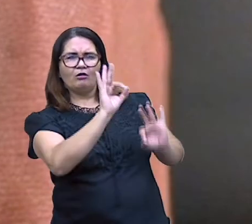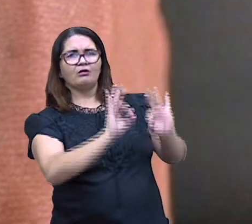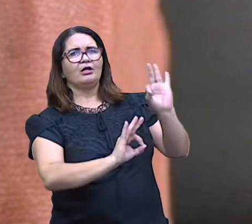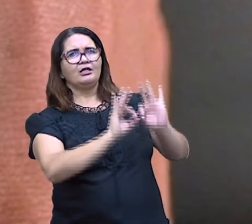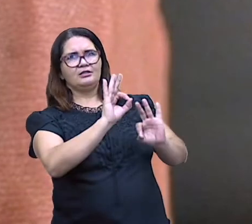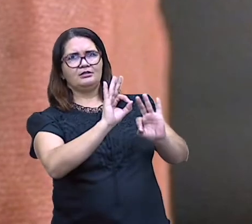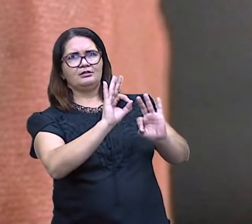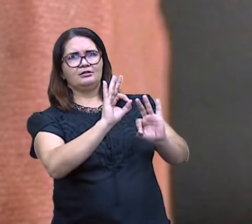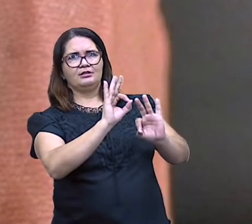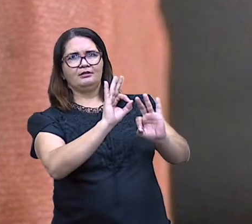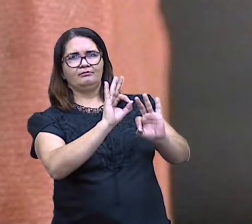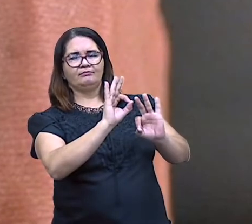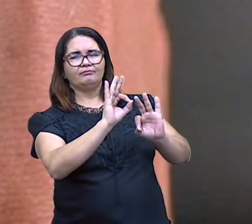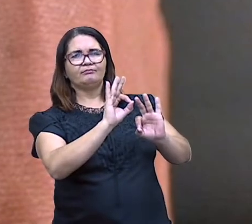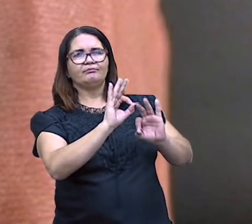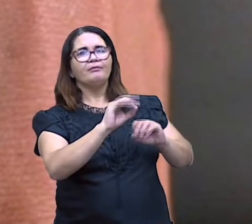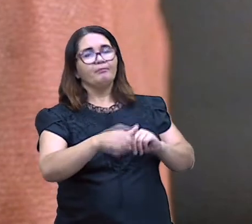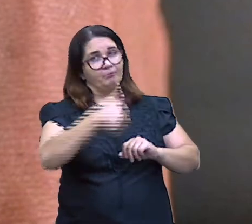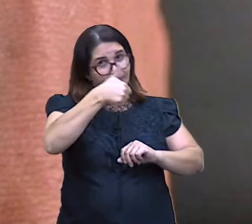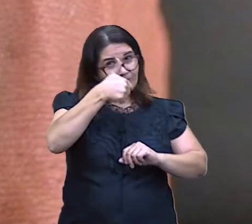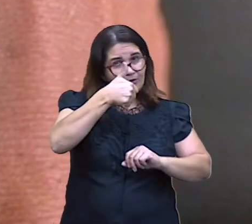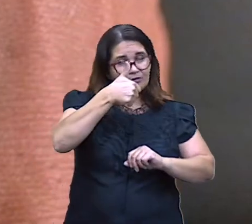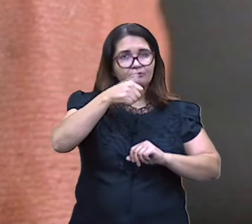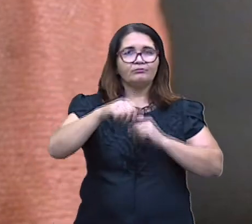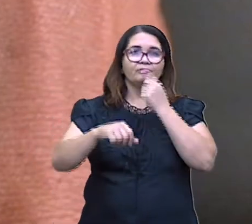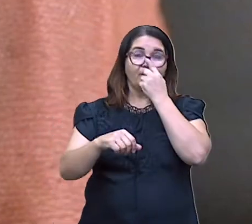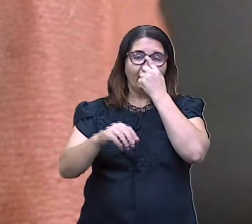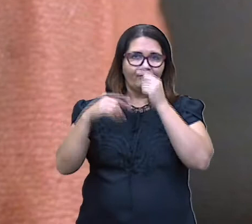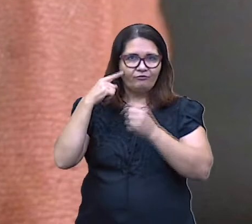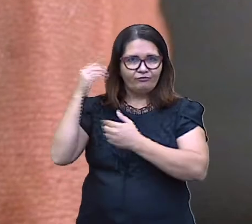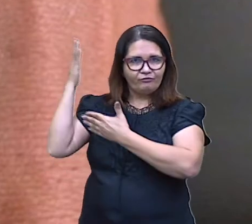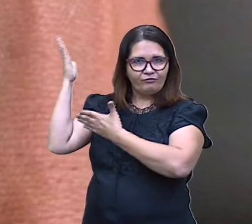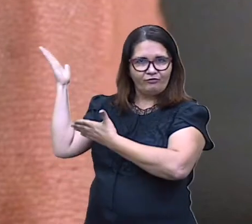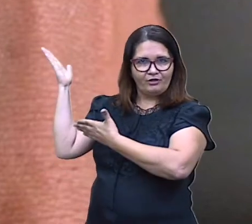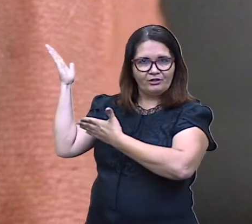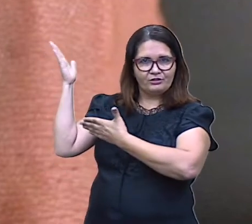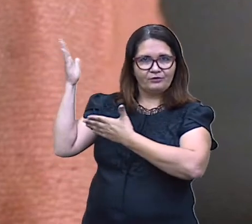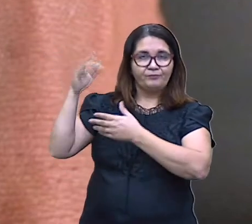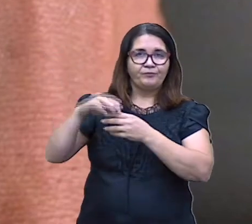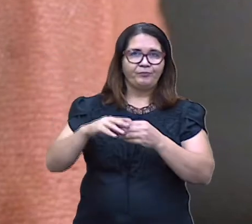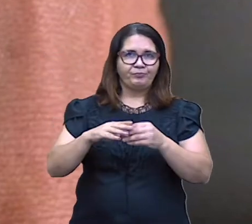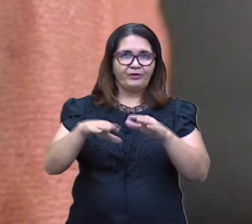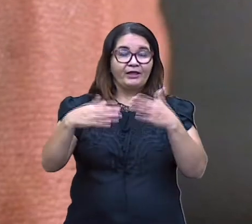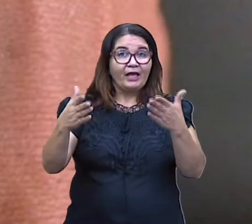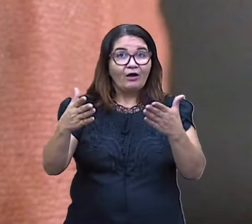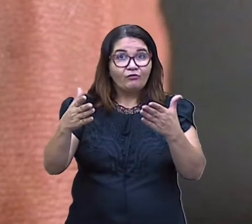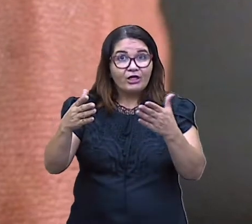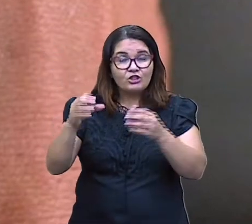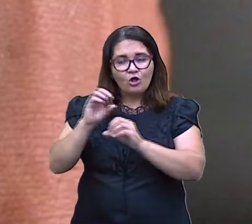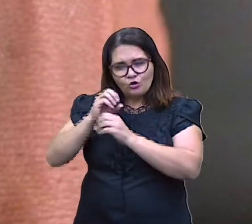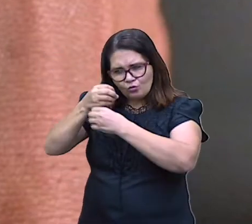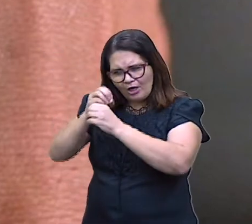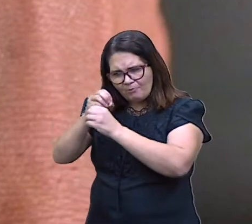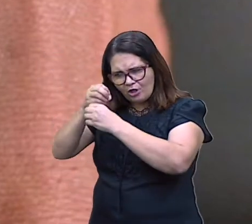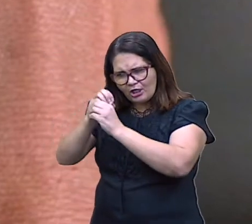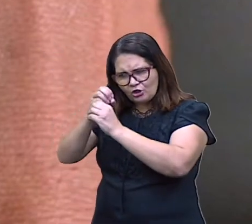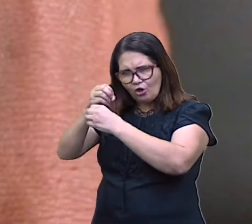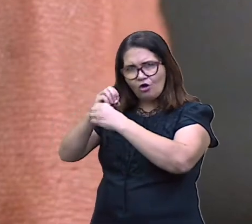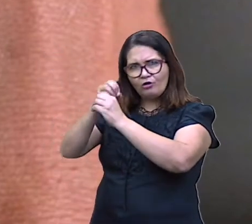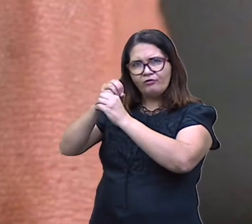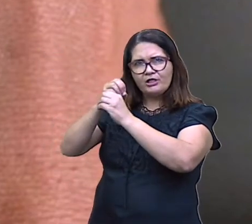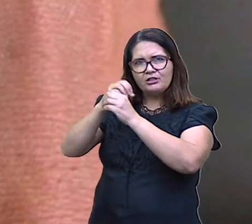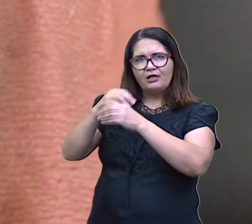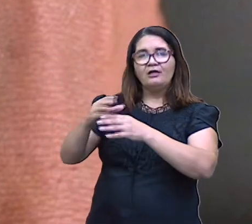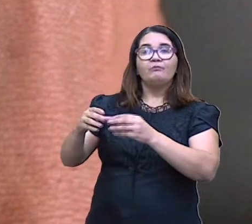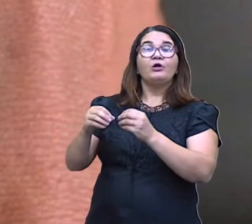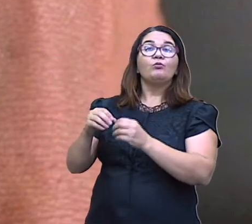vocês verem, ó. Aproximadamente 30 estudantes são conduzidos através de um laboratório gigantesco por